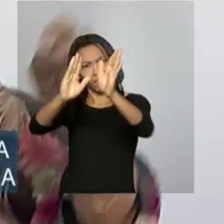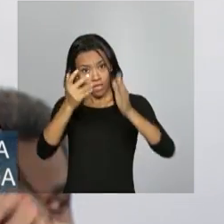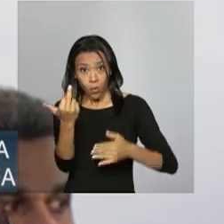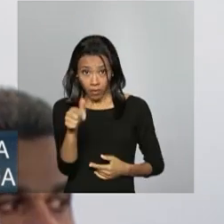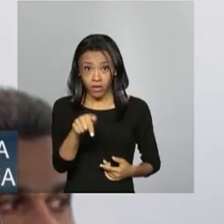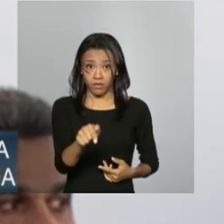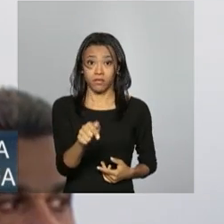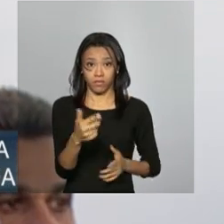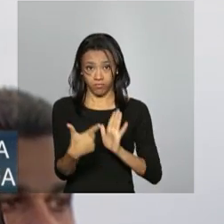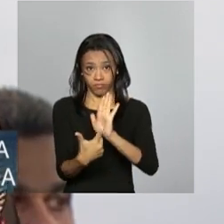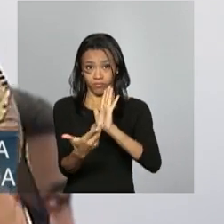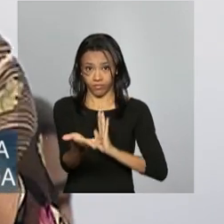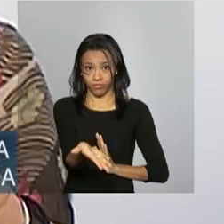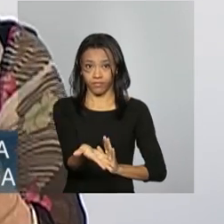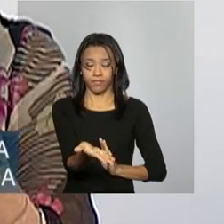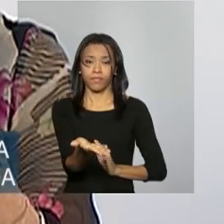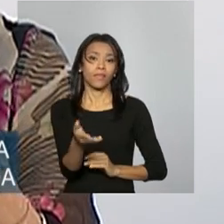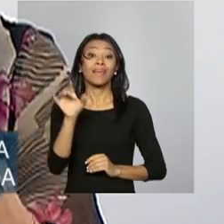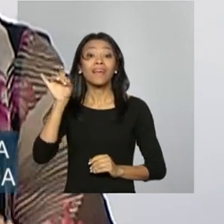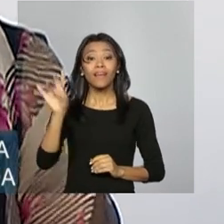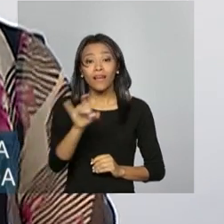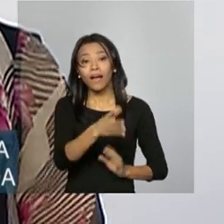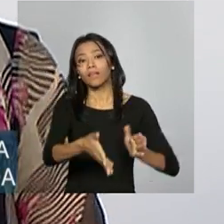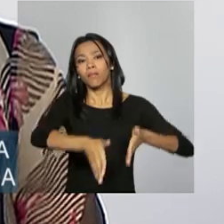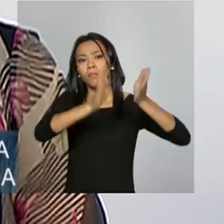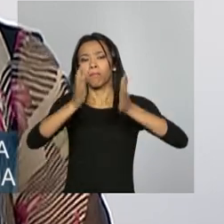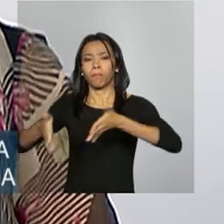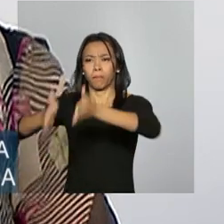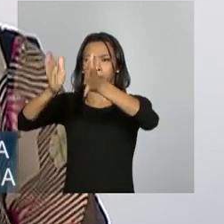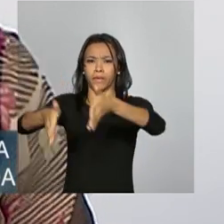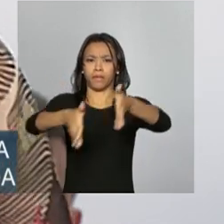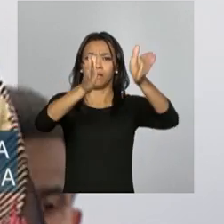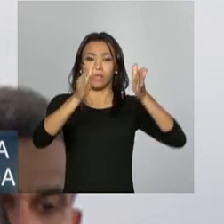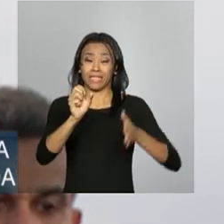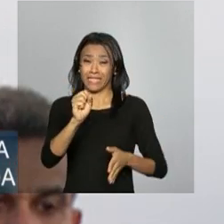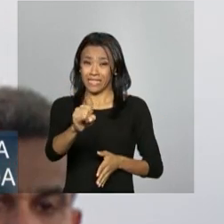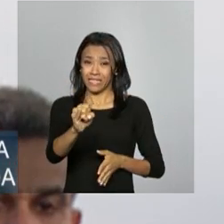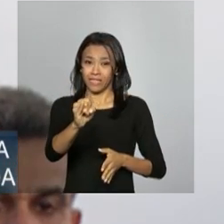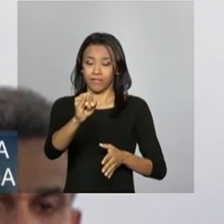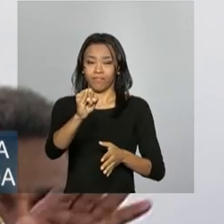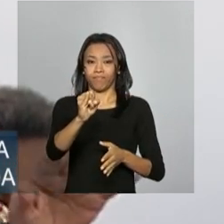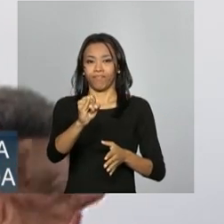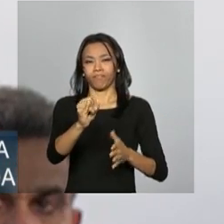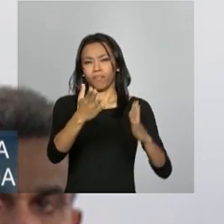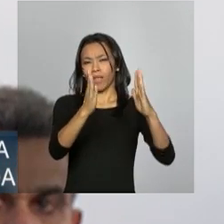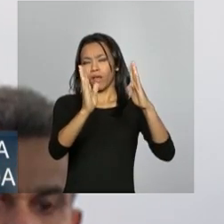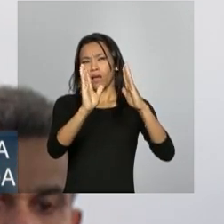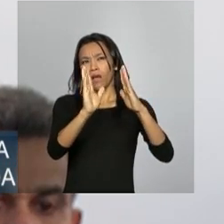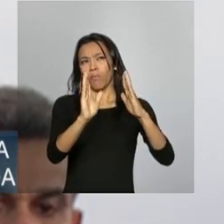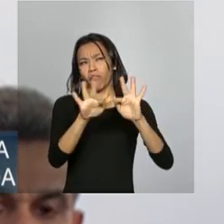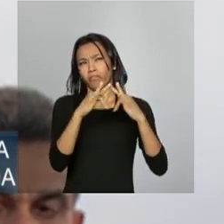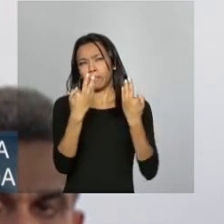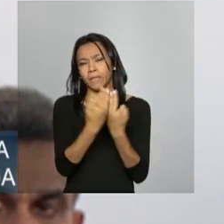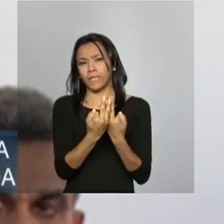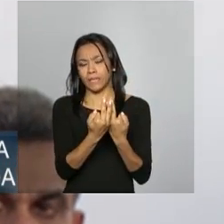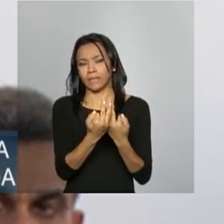aqui, cada um deles, se morar uma família